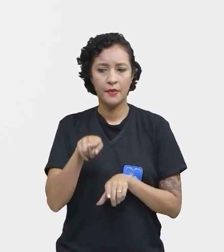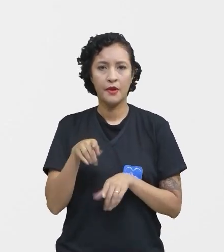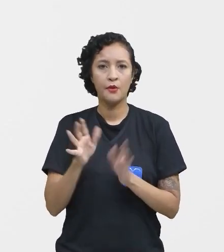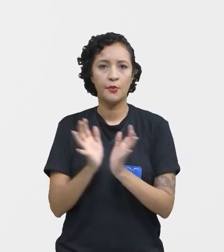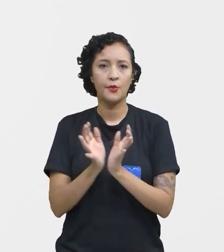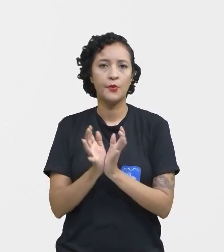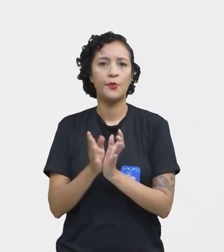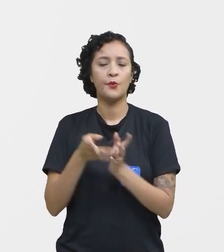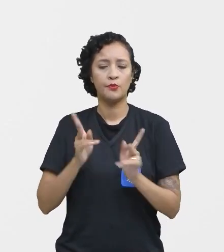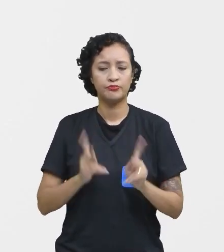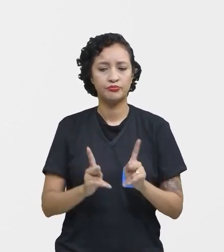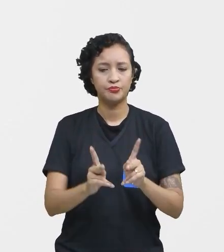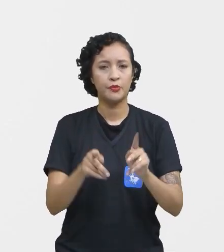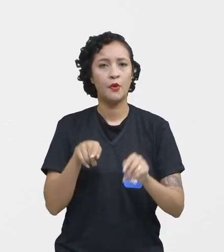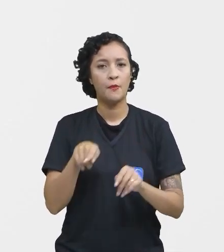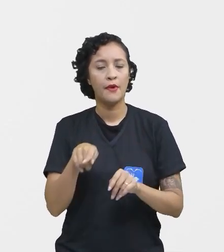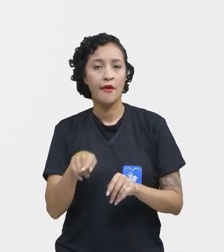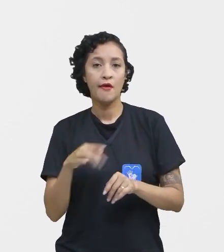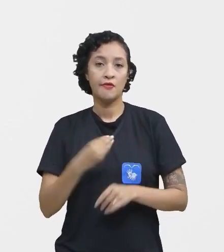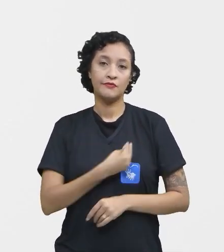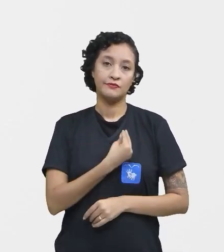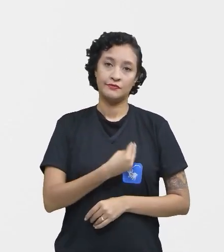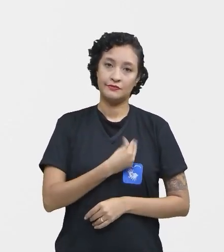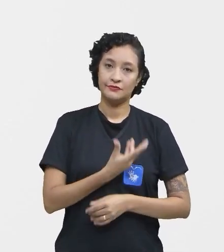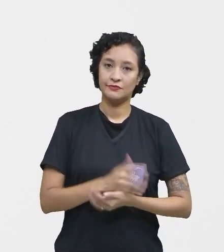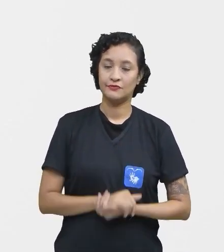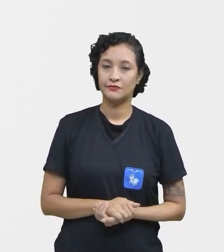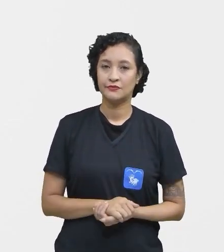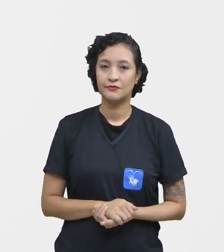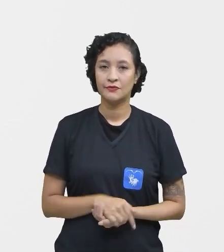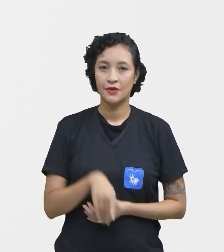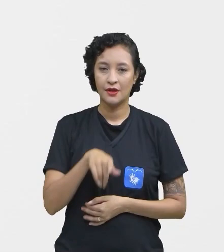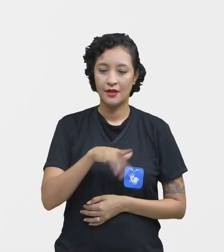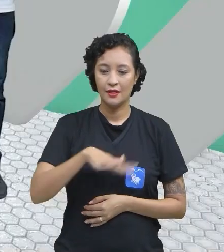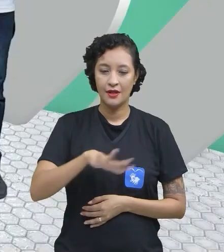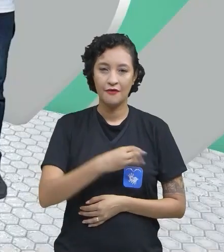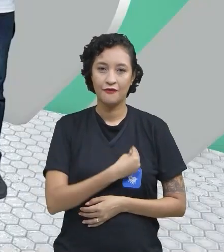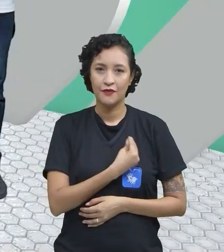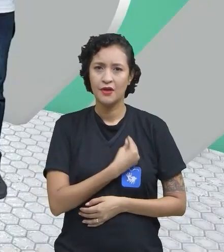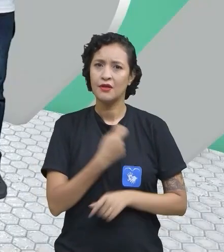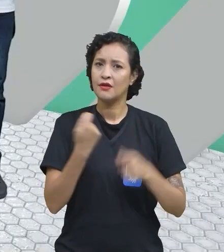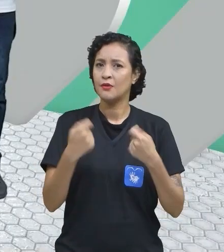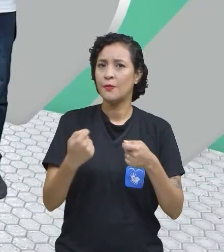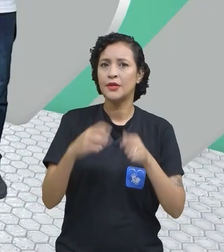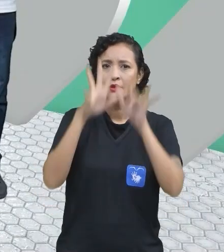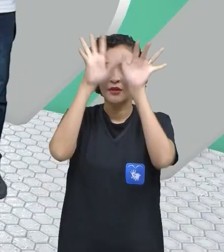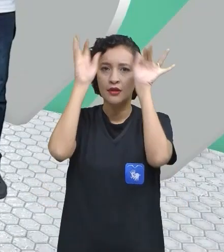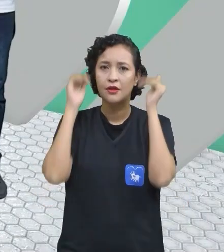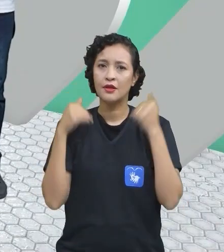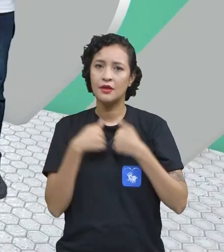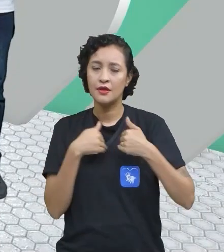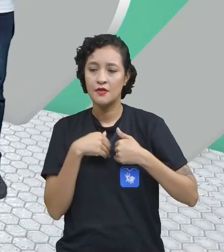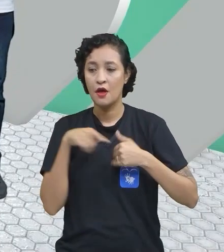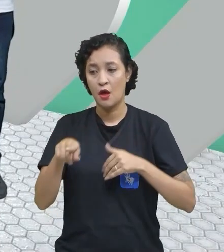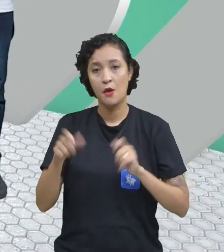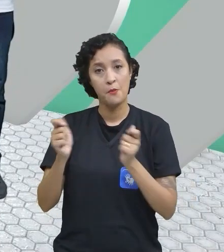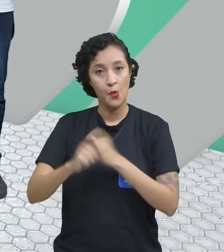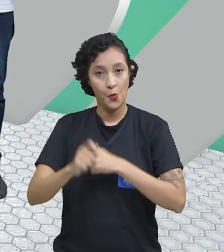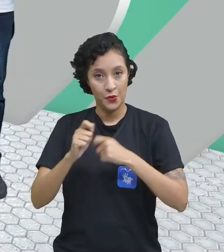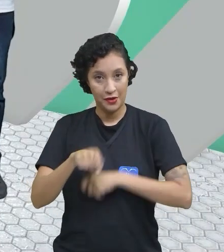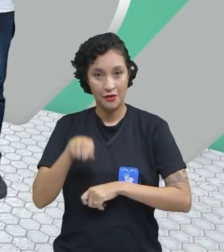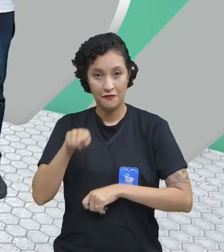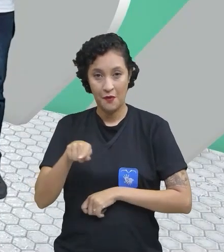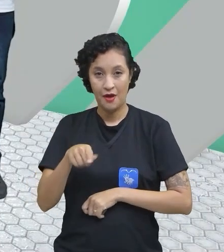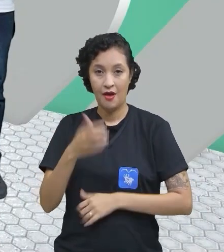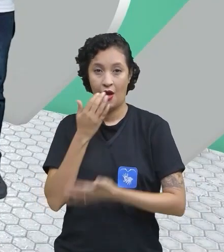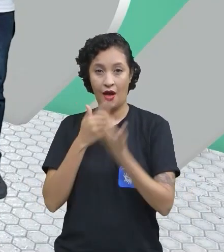realizar a sua função no ecossistema. Então, os animais, eles precisam servir, eles podem ser comida ou também podem ser aqueles que